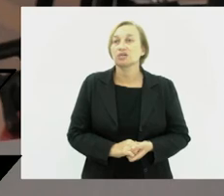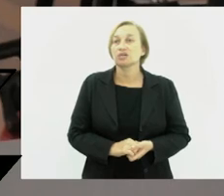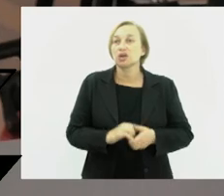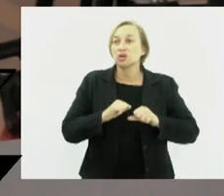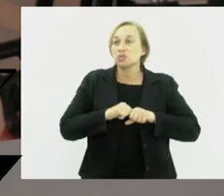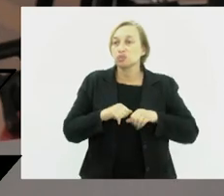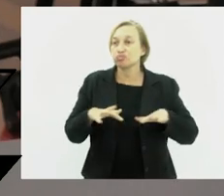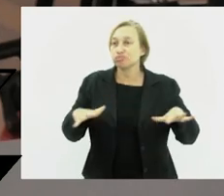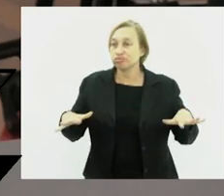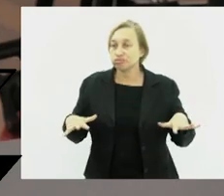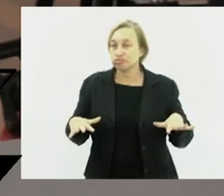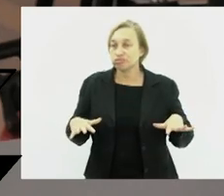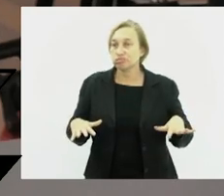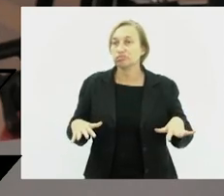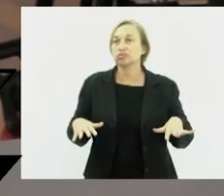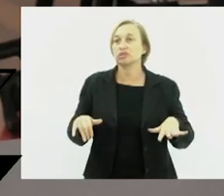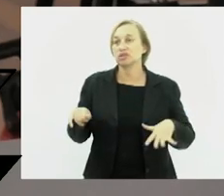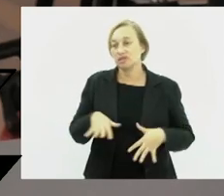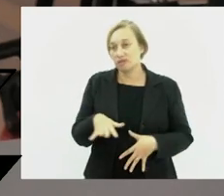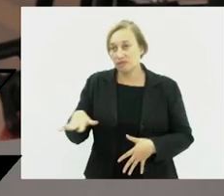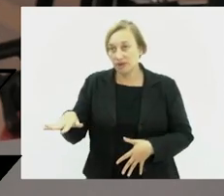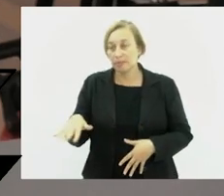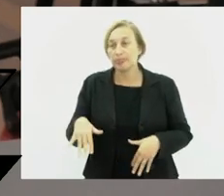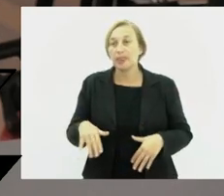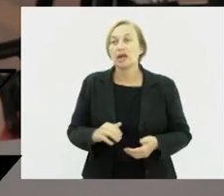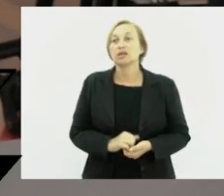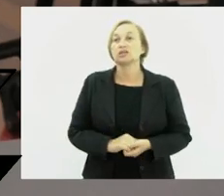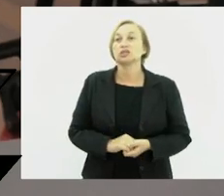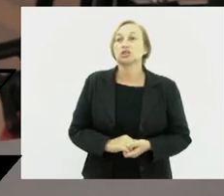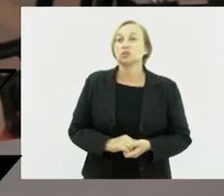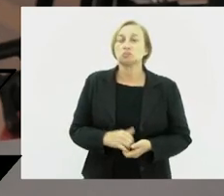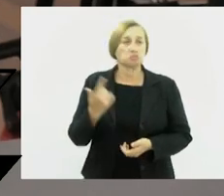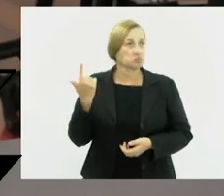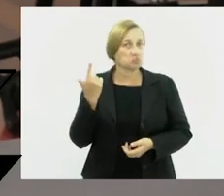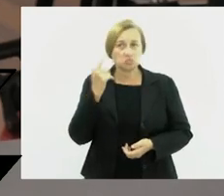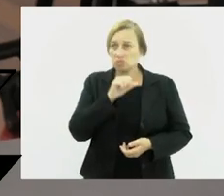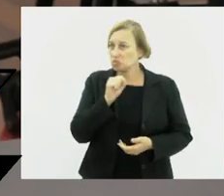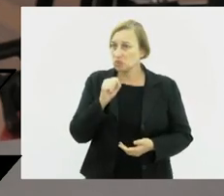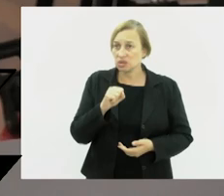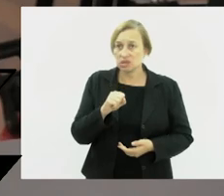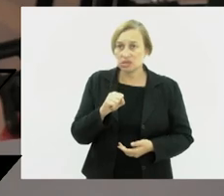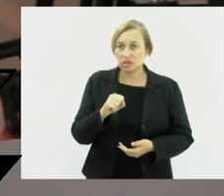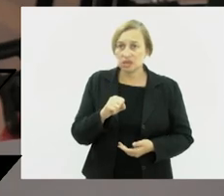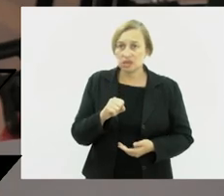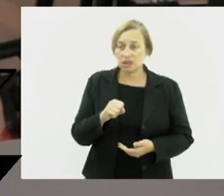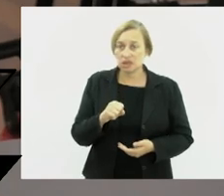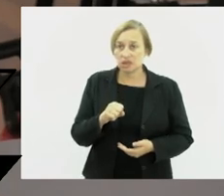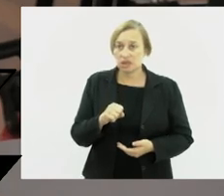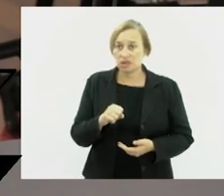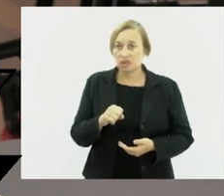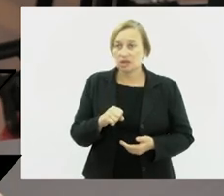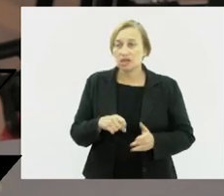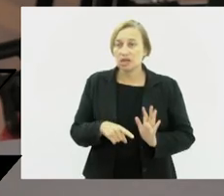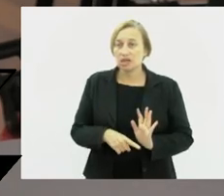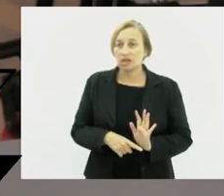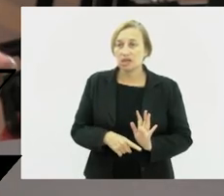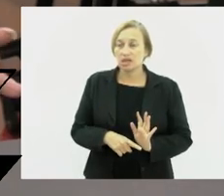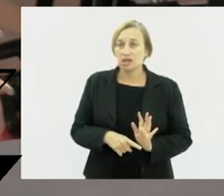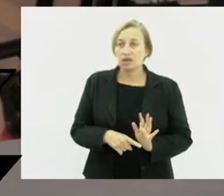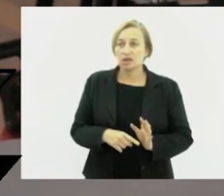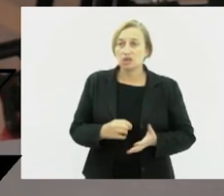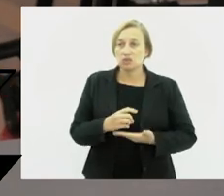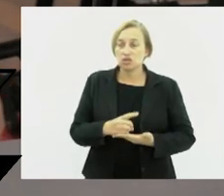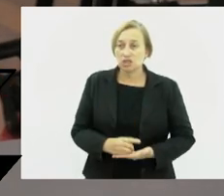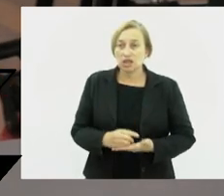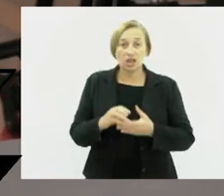proliferação muito grande nas comunidades. E, quando ele não consegue sustentar, solta.